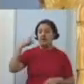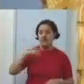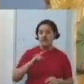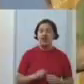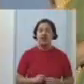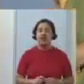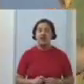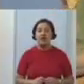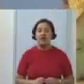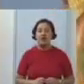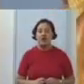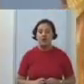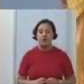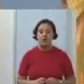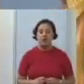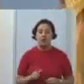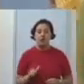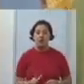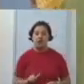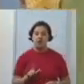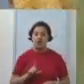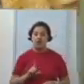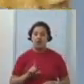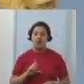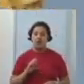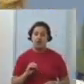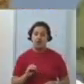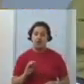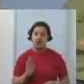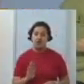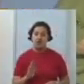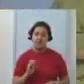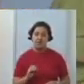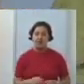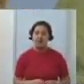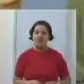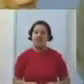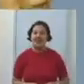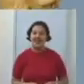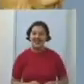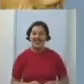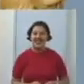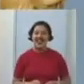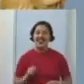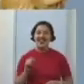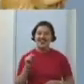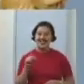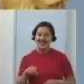Você já viu que certos canais de televisão tem lobo até no nome? Eu acho interessante isso.